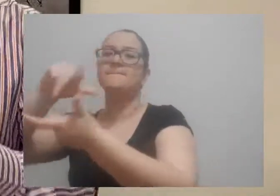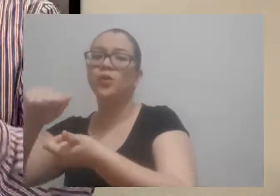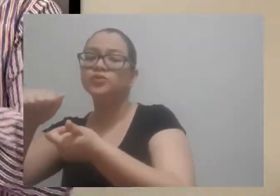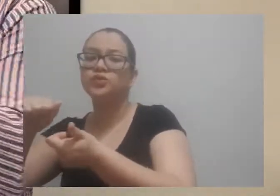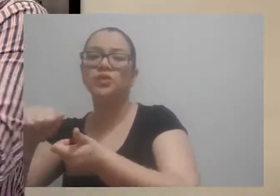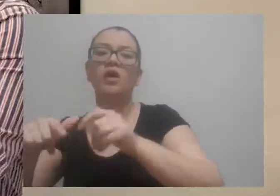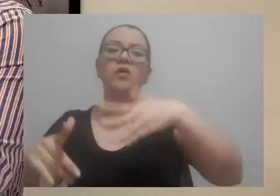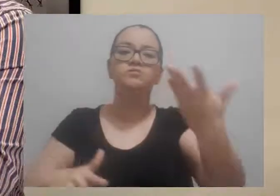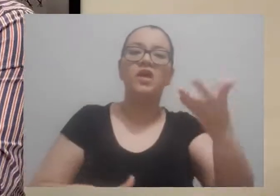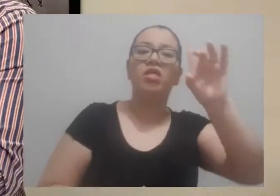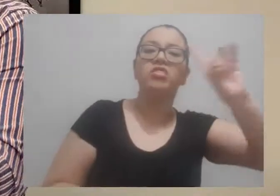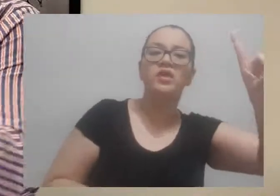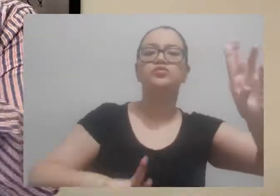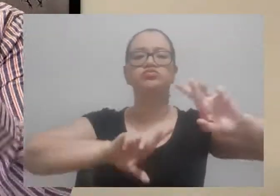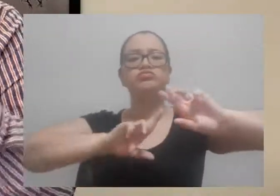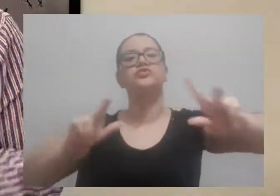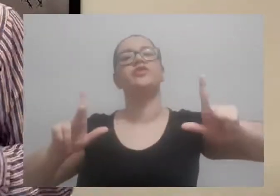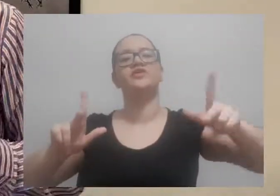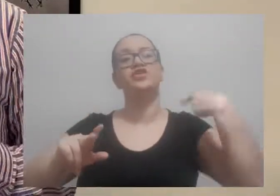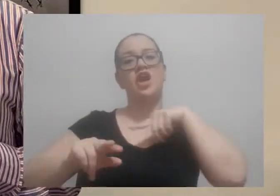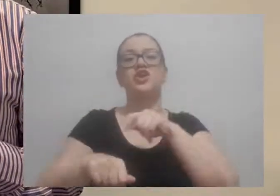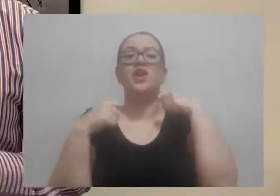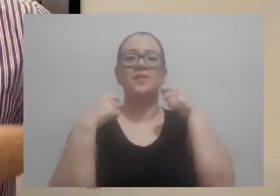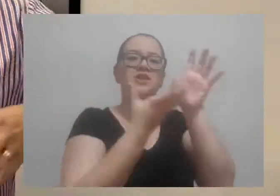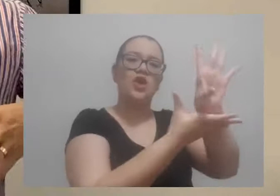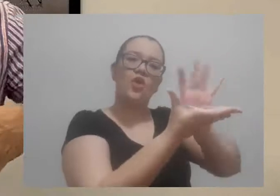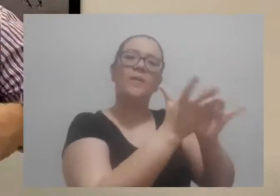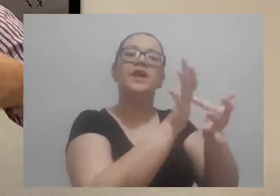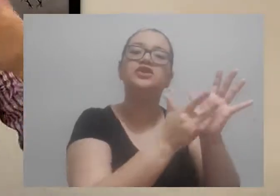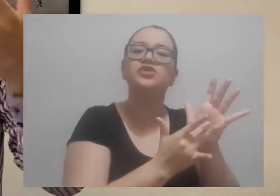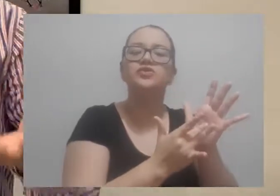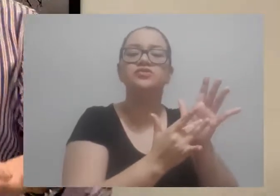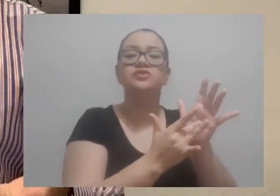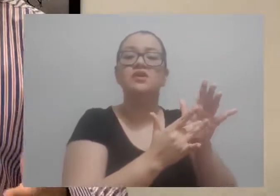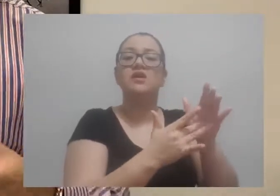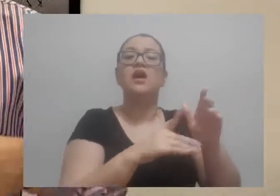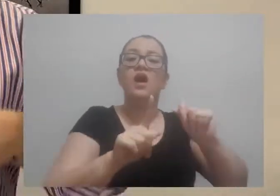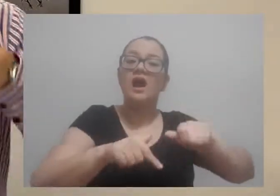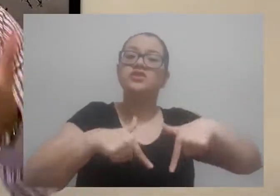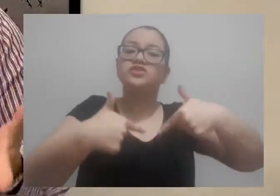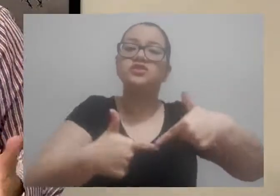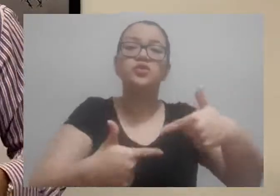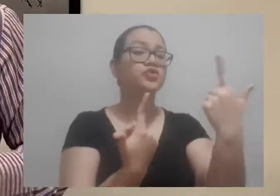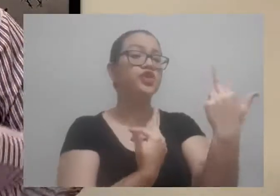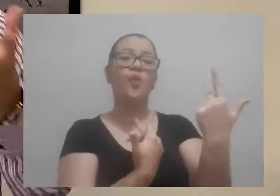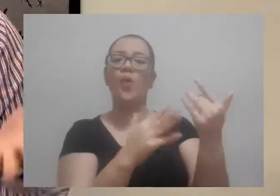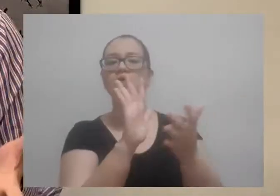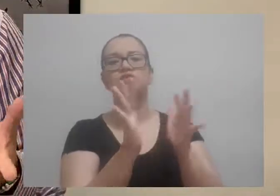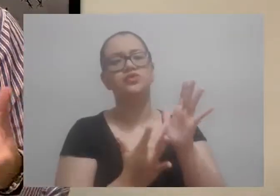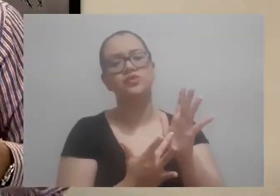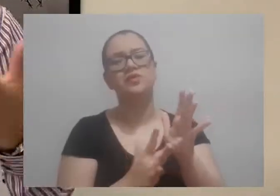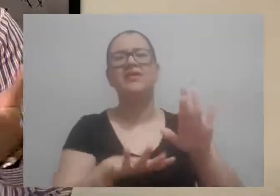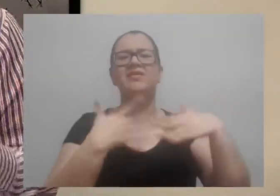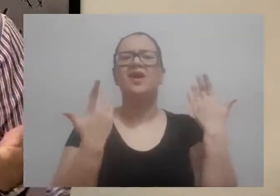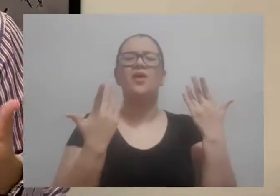maneira como Ele agiu que eu e você temos que agir. Por isso que diante de situações, diante de contextos, diante de